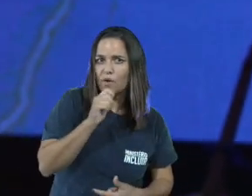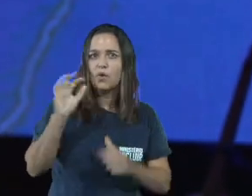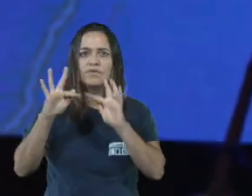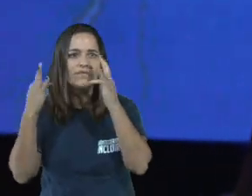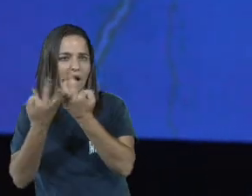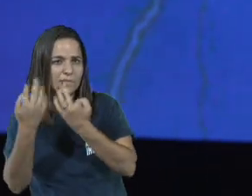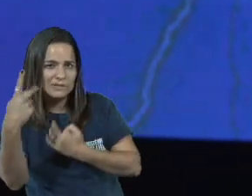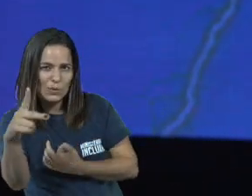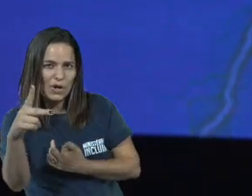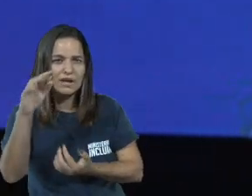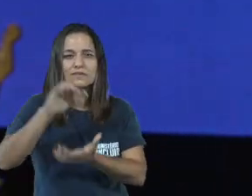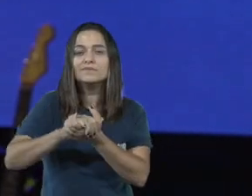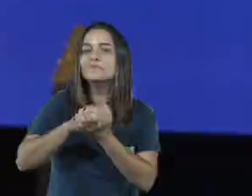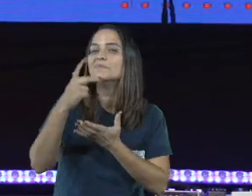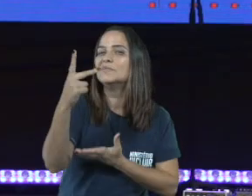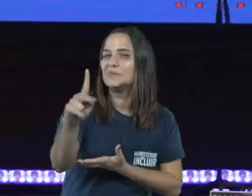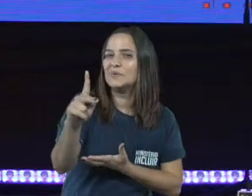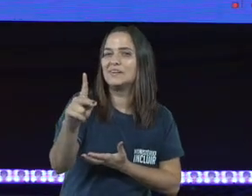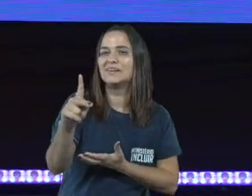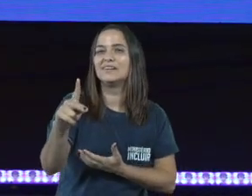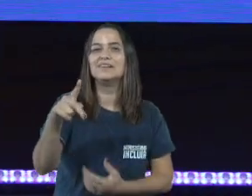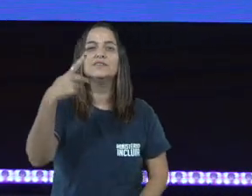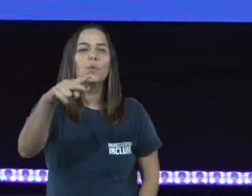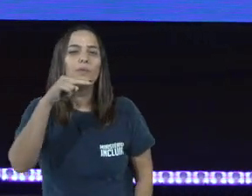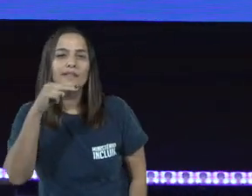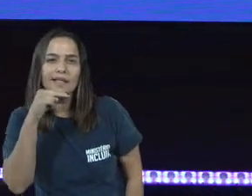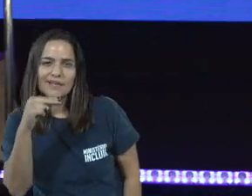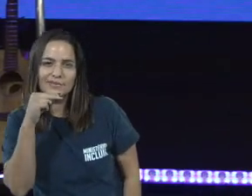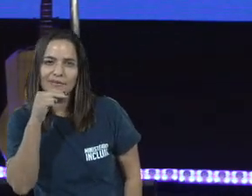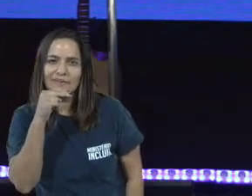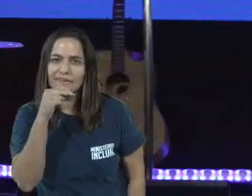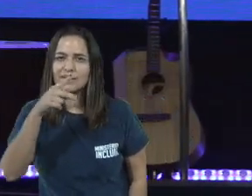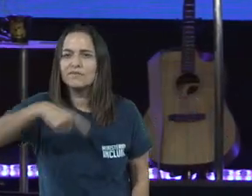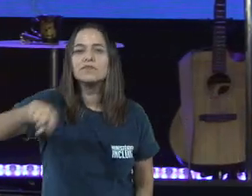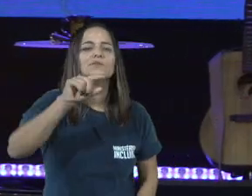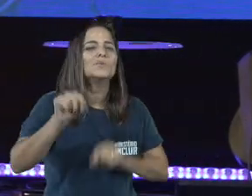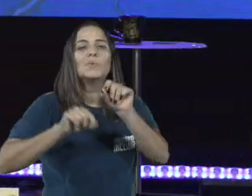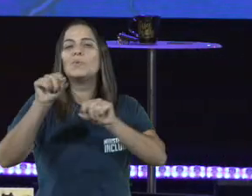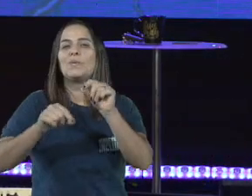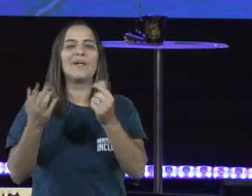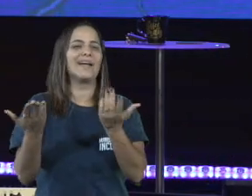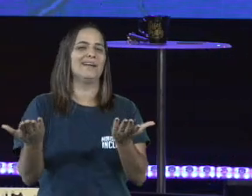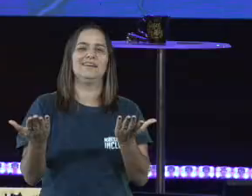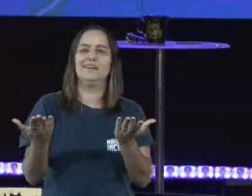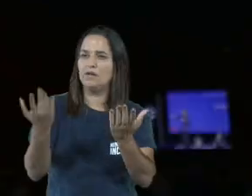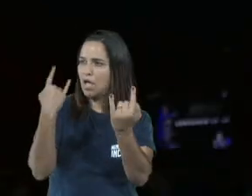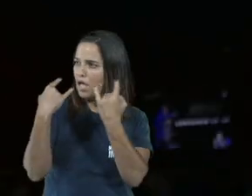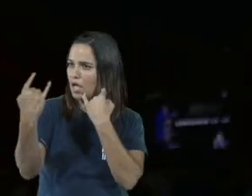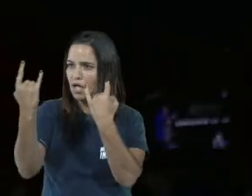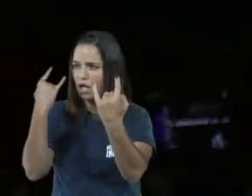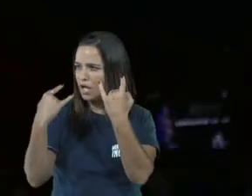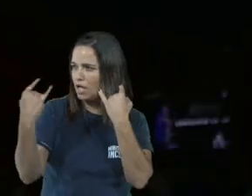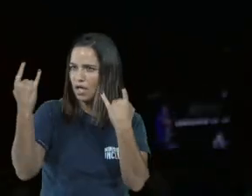casamento da sua filha o rumo do seu neto o que que te amedronta Hoje é você não conseguir vencer uma tentação que te amedronta hoje é